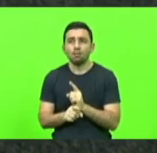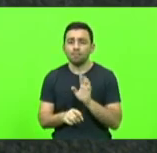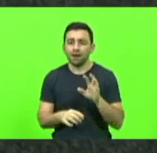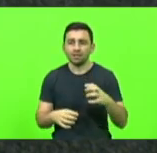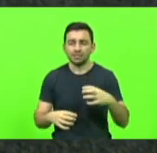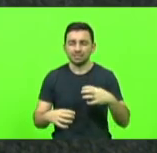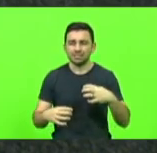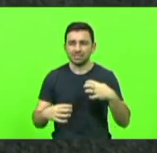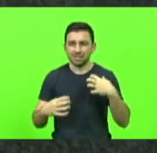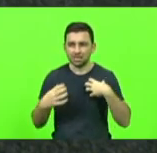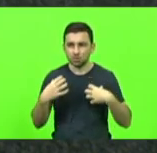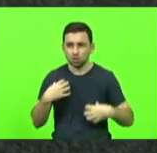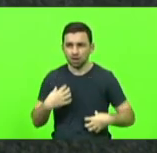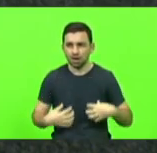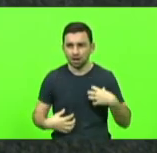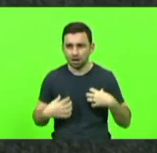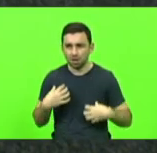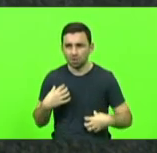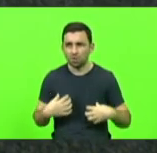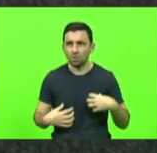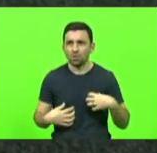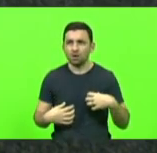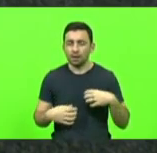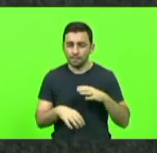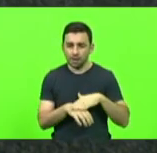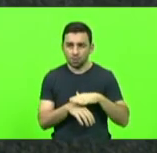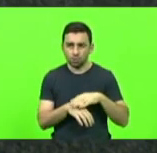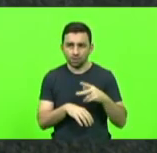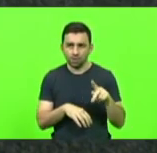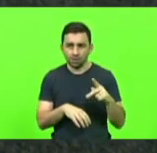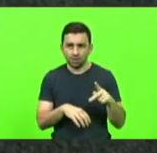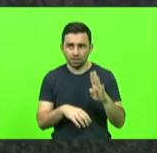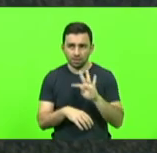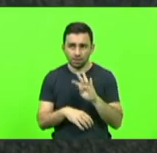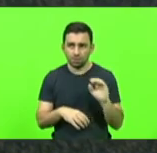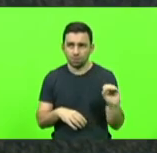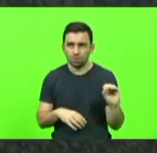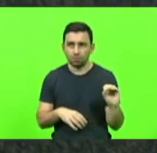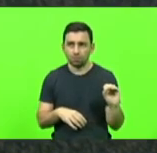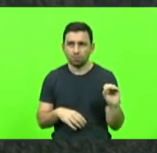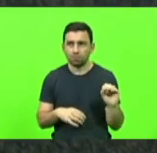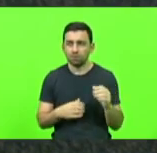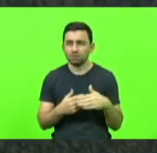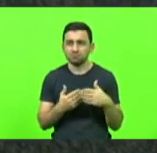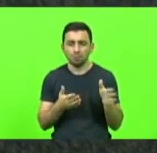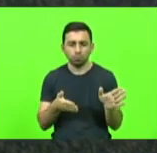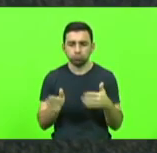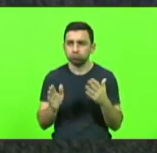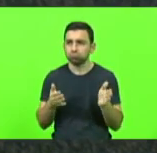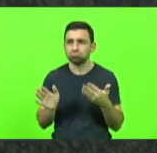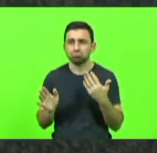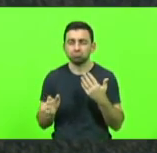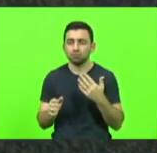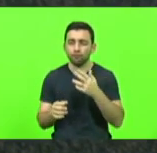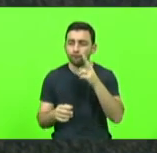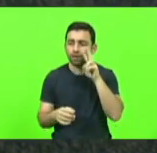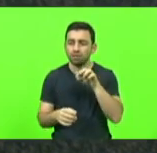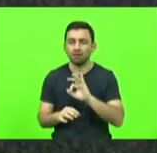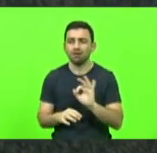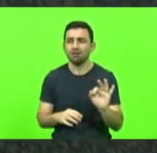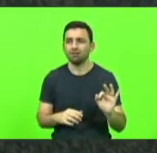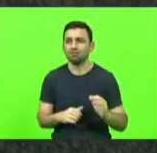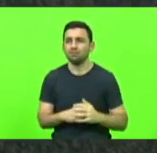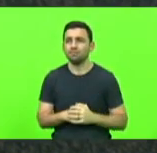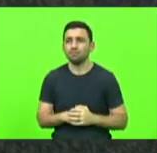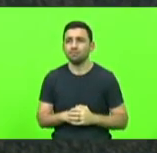sensorial, que é a parte que compete ao terapeuta ocupacional, essa parte sensorial está passando batida, né? Eles não